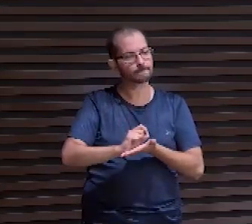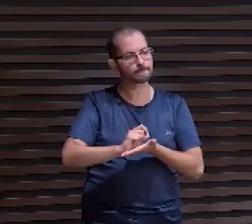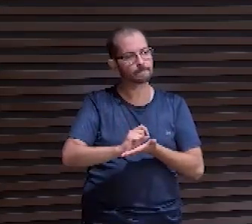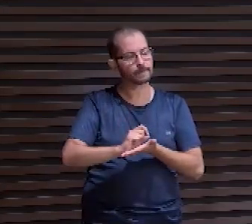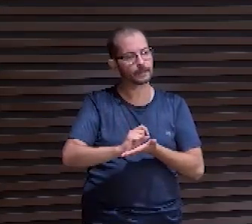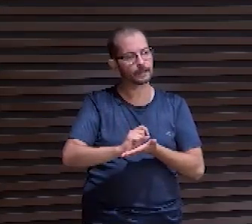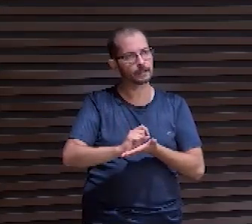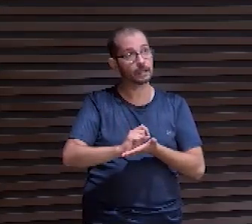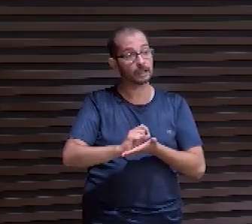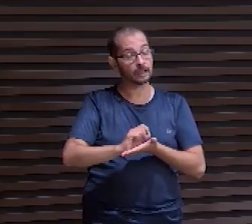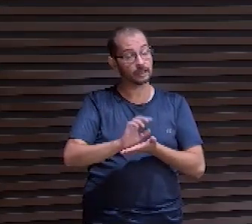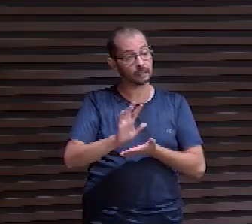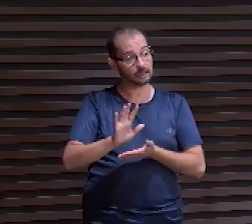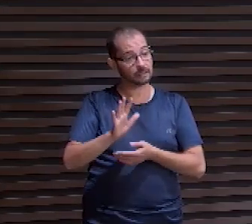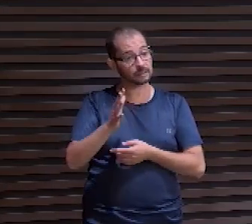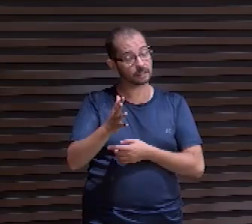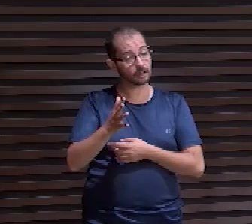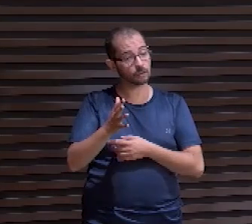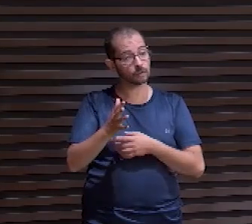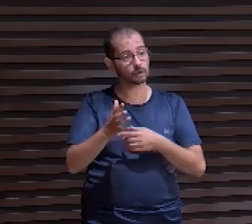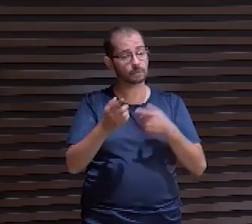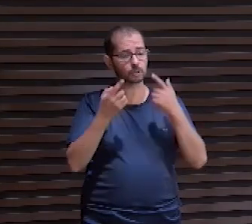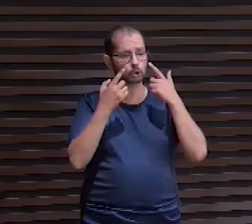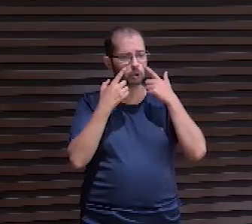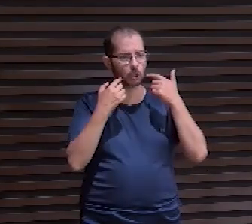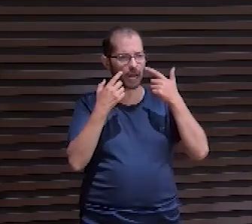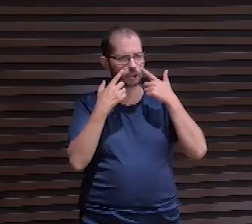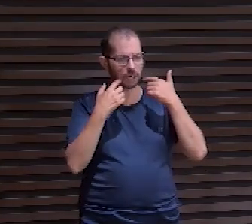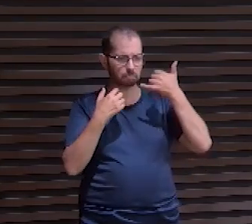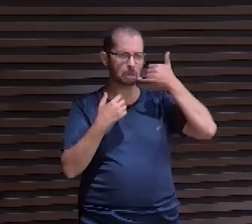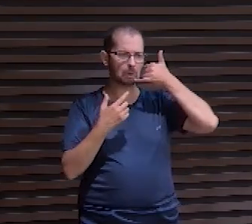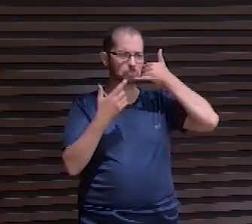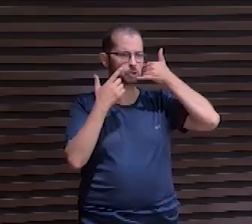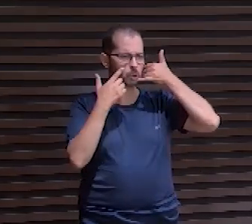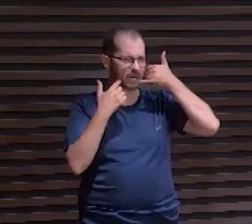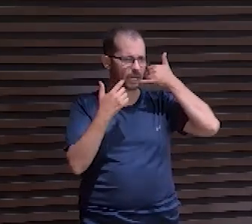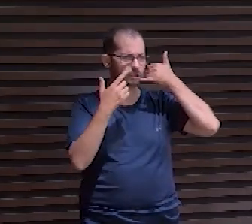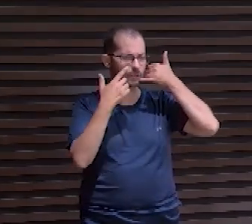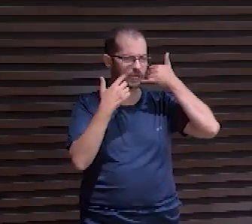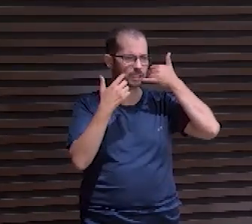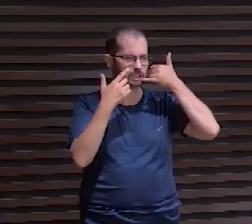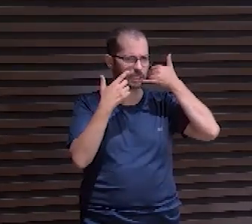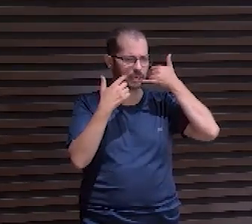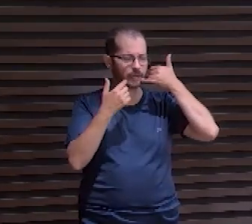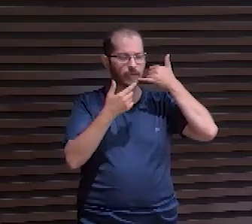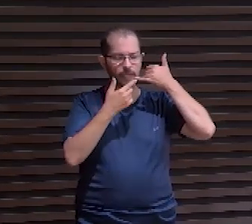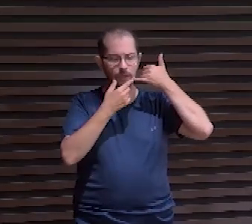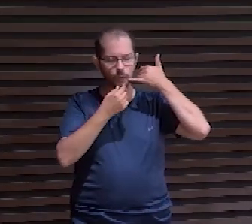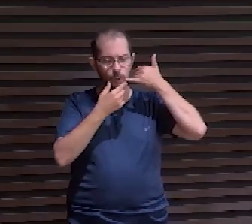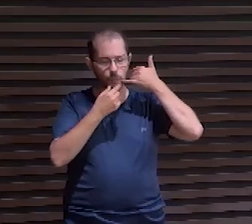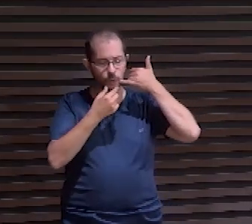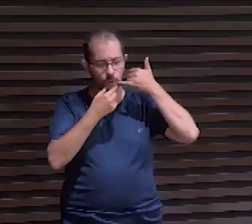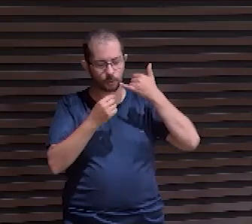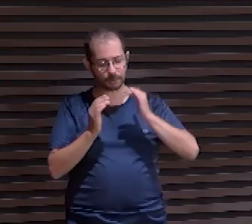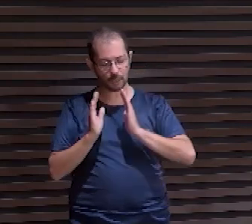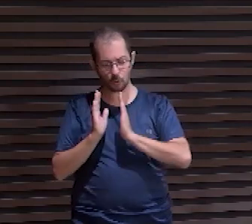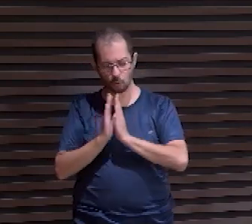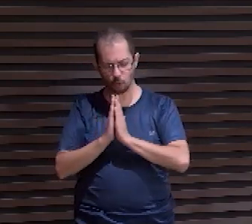Naquele instante, ela começou a chorar novamente e eu orava silenciosamente,